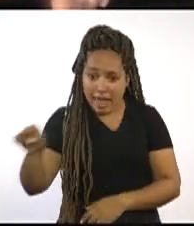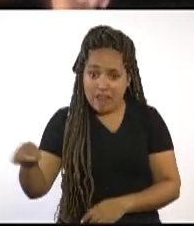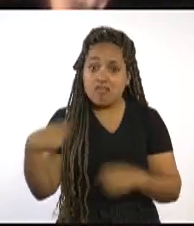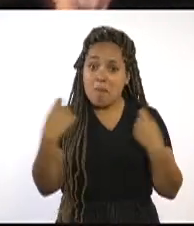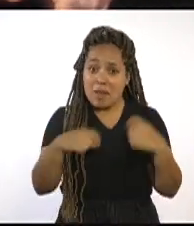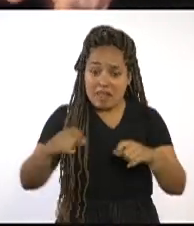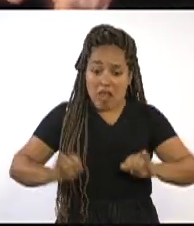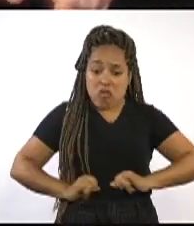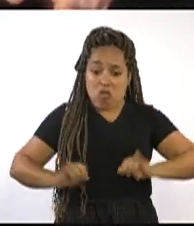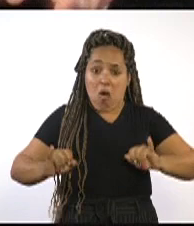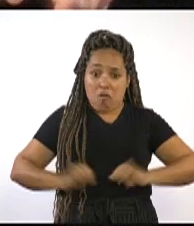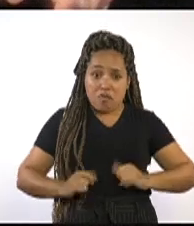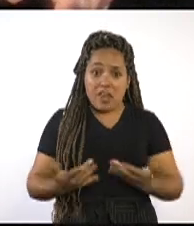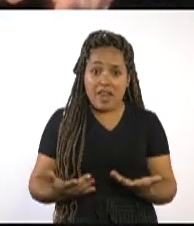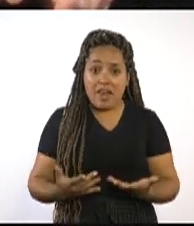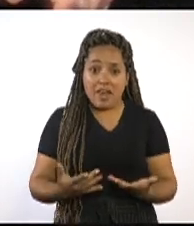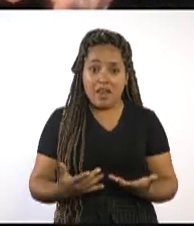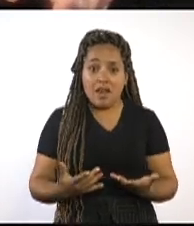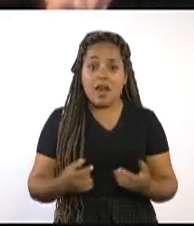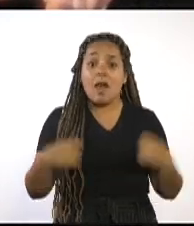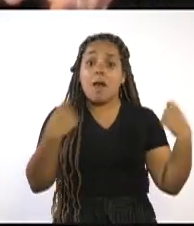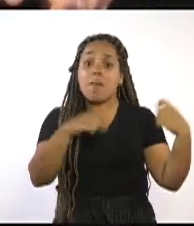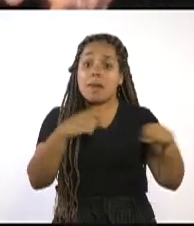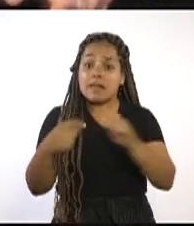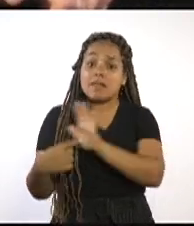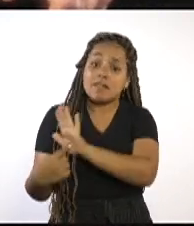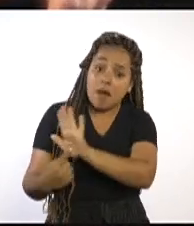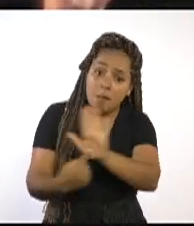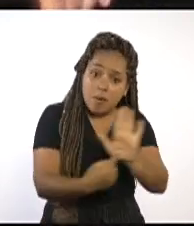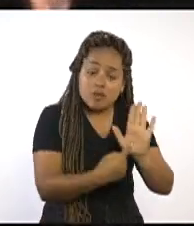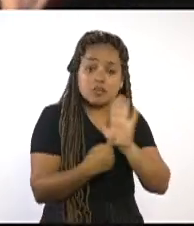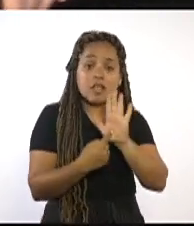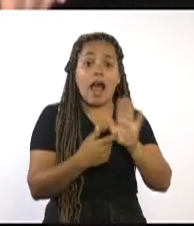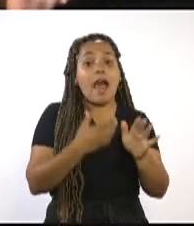crucificados em praça pública.